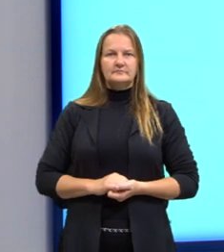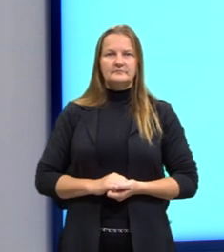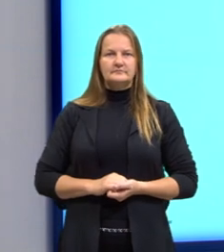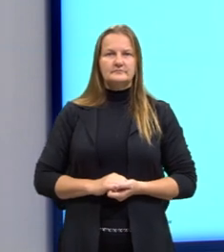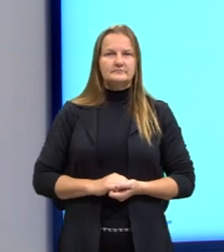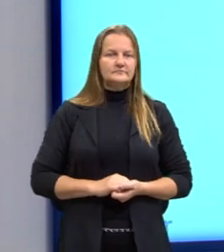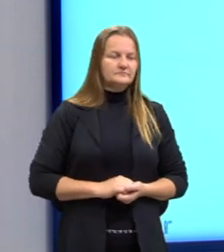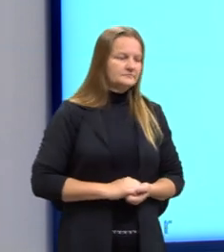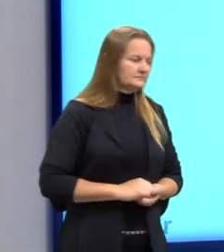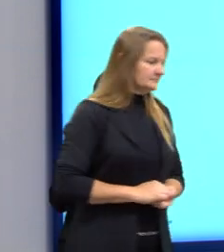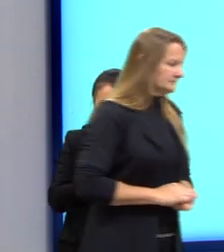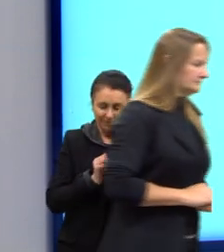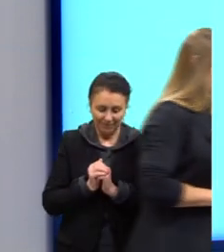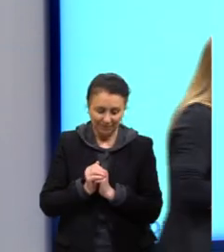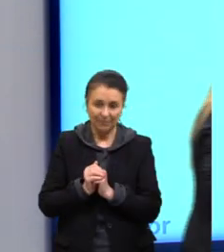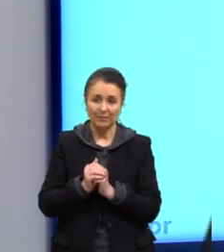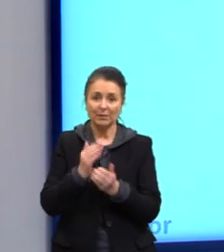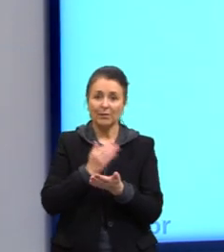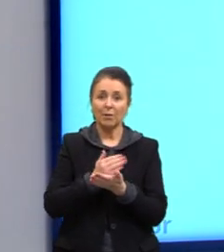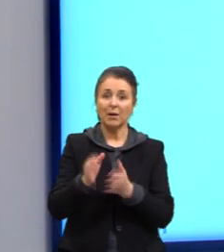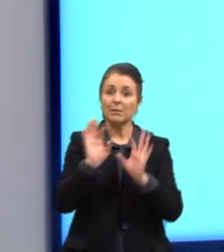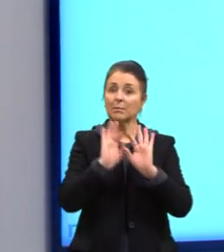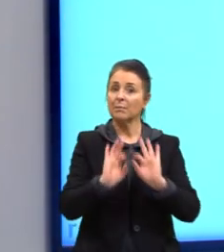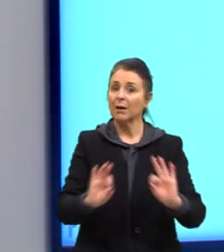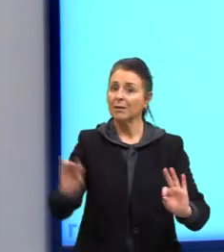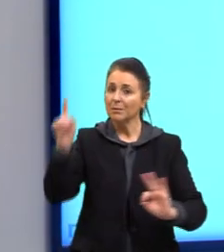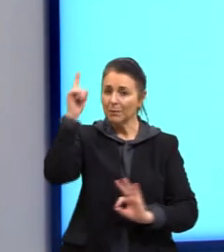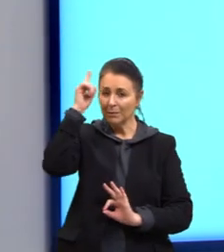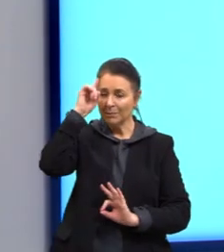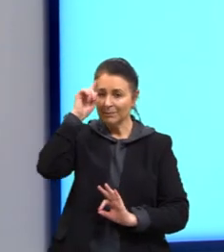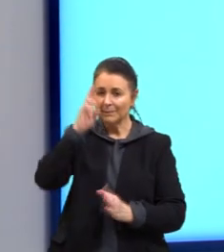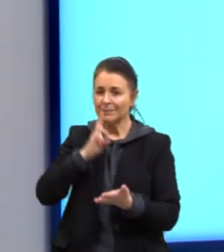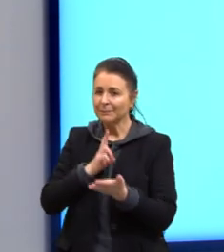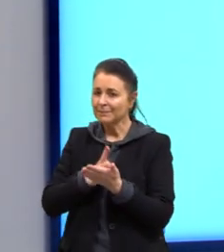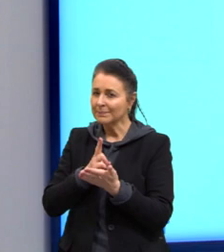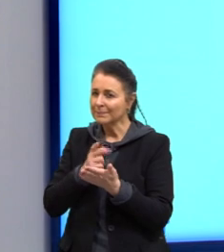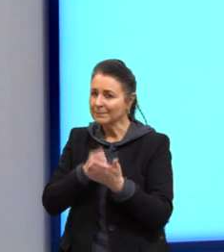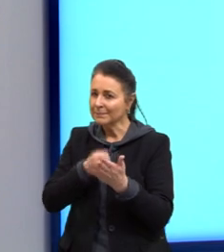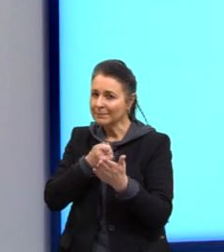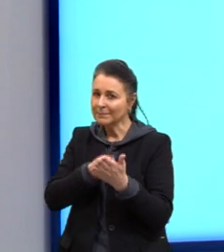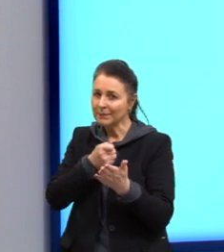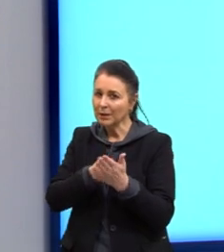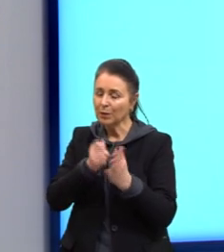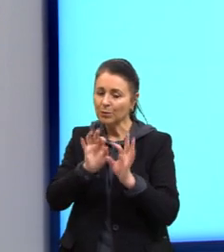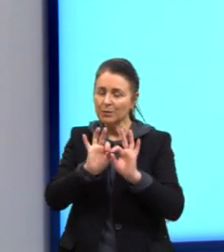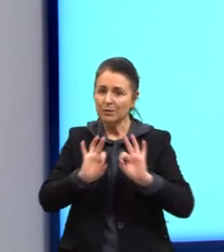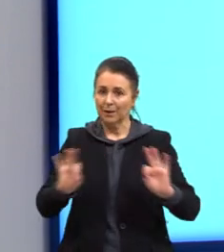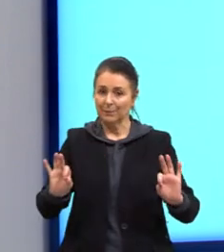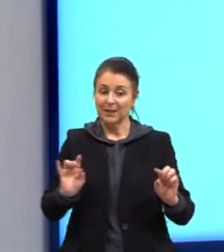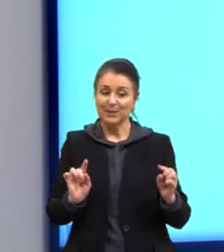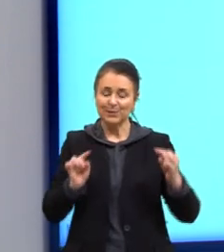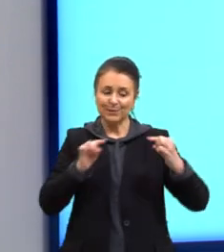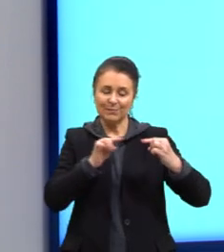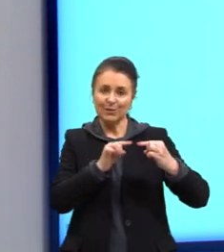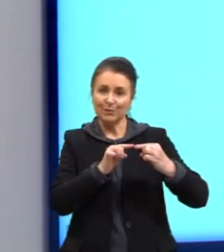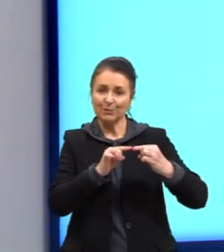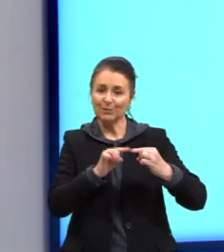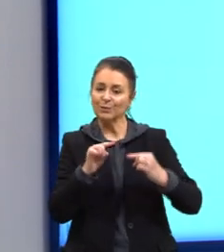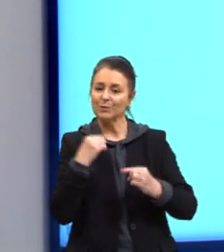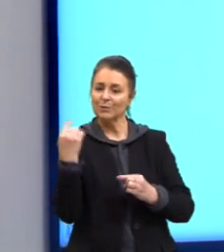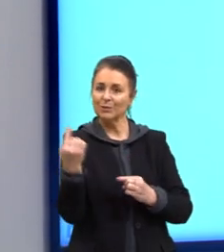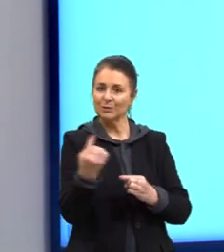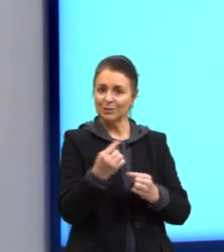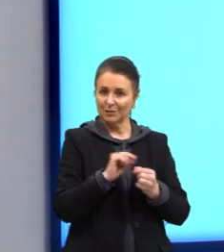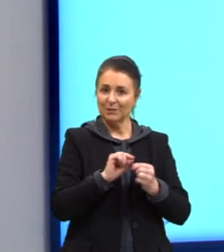gente pensar nas coisas né sempre tento tentando simplificar a esse é o objetivo quando a gente faz